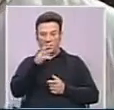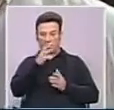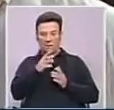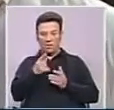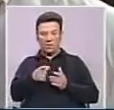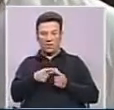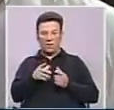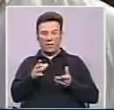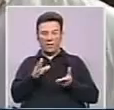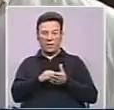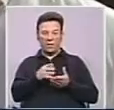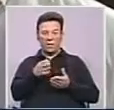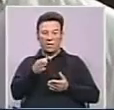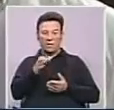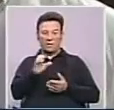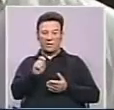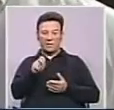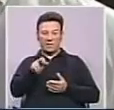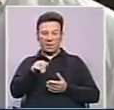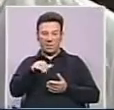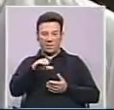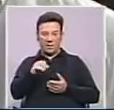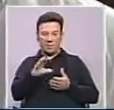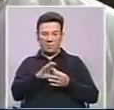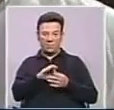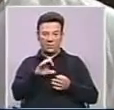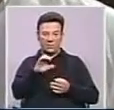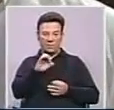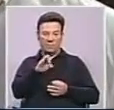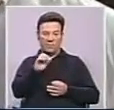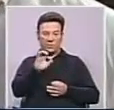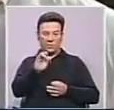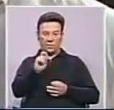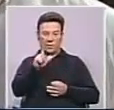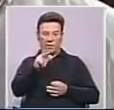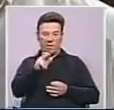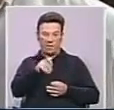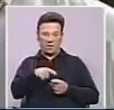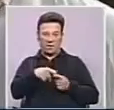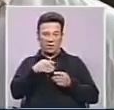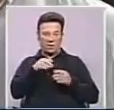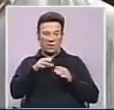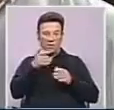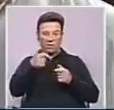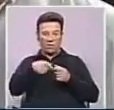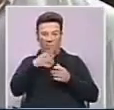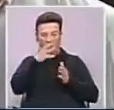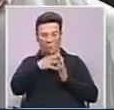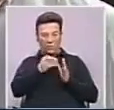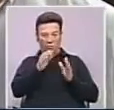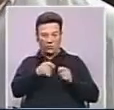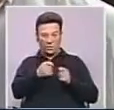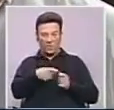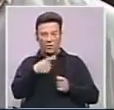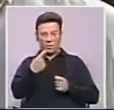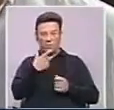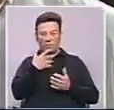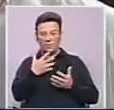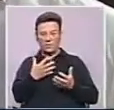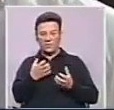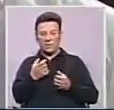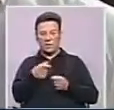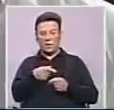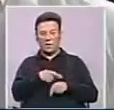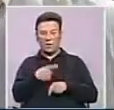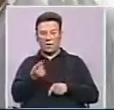com uma pasta cerâmica de porcelana. Após conformadas, são secas. Um processo muito lento,